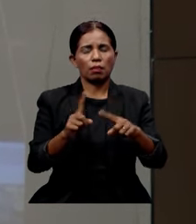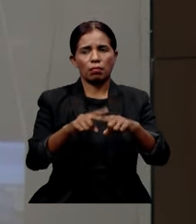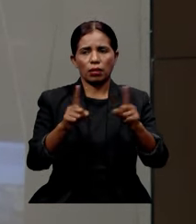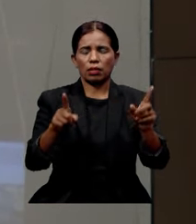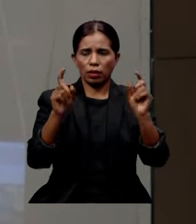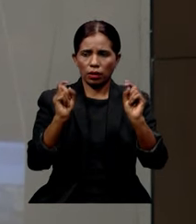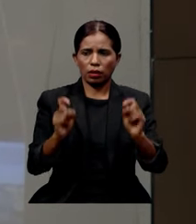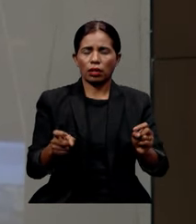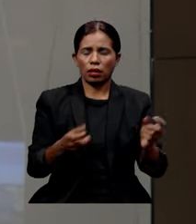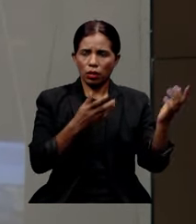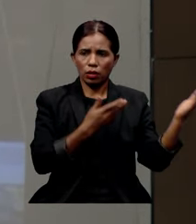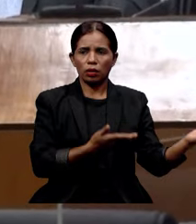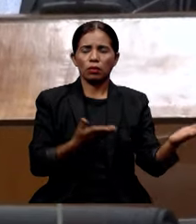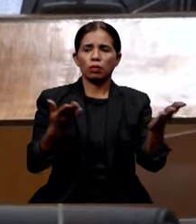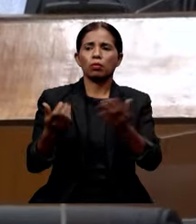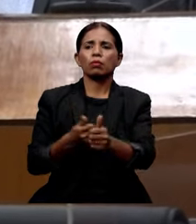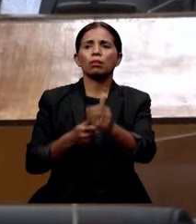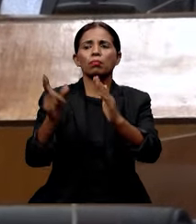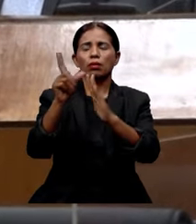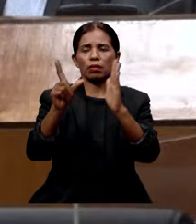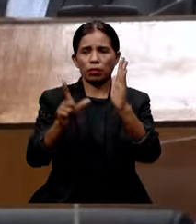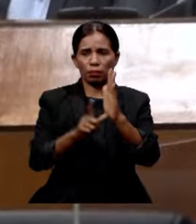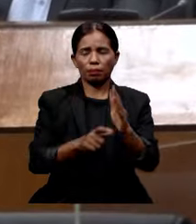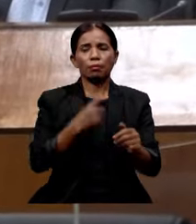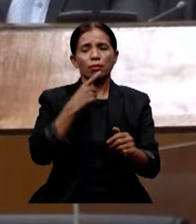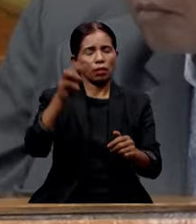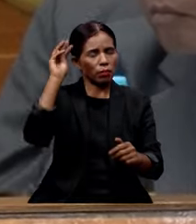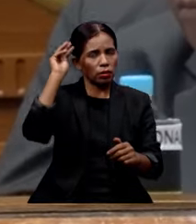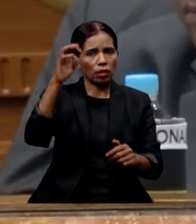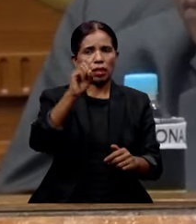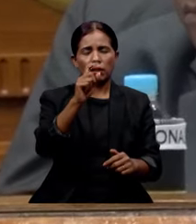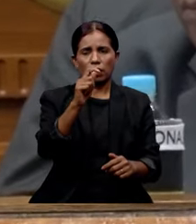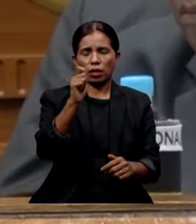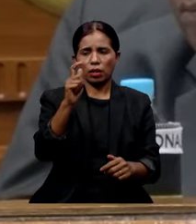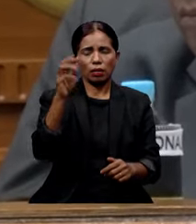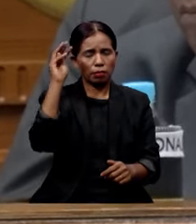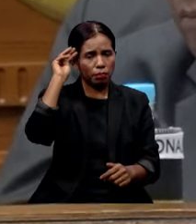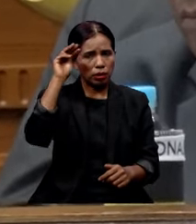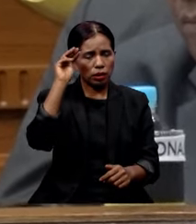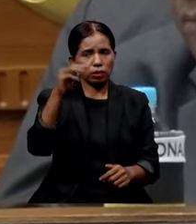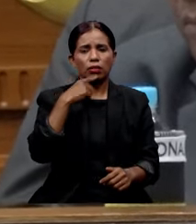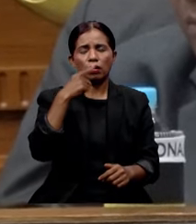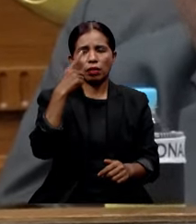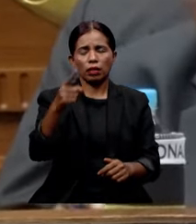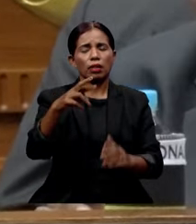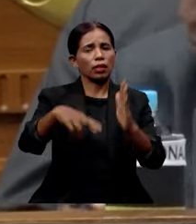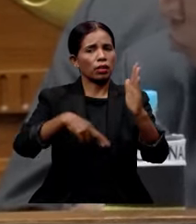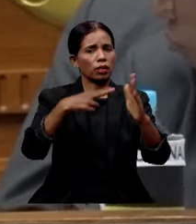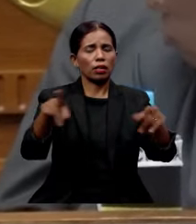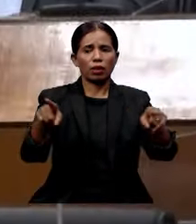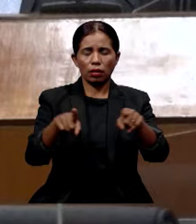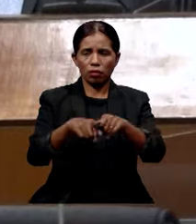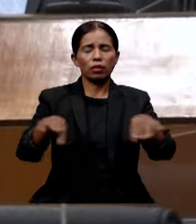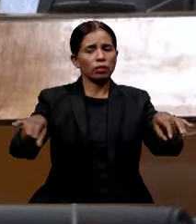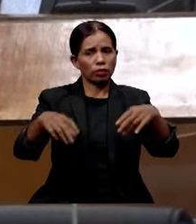que submeter mos ba lei. Há tamba preocupação, né? Ministro da Administração Estatal, Tomás Cabral, clarifica, circular, né? No dar ordem